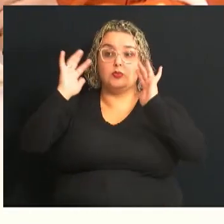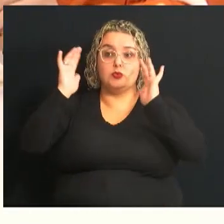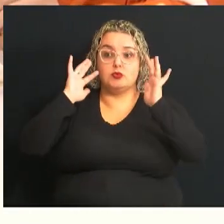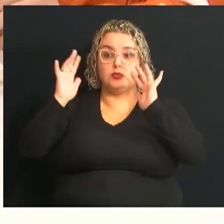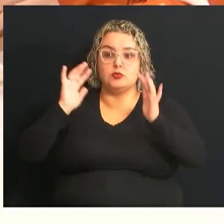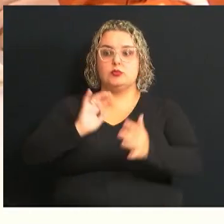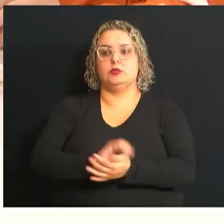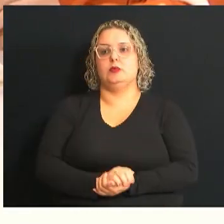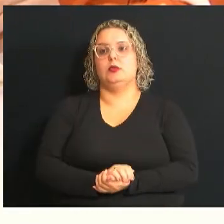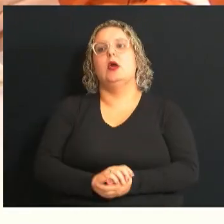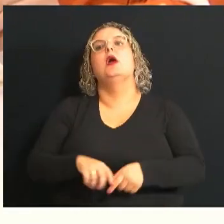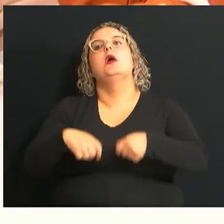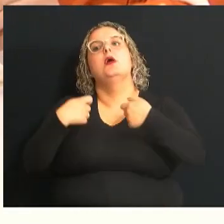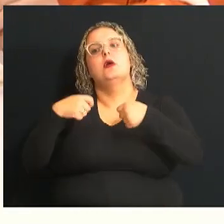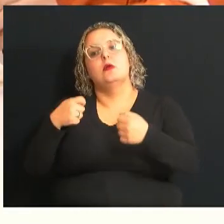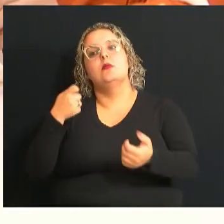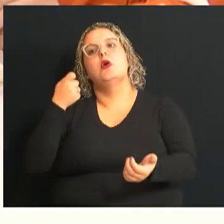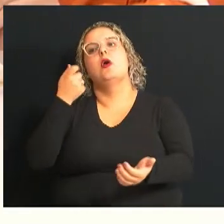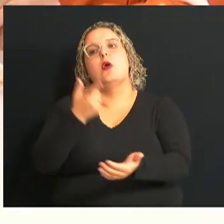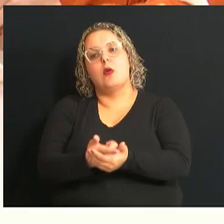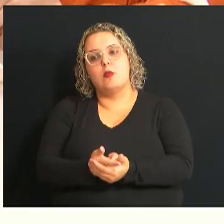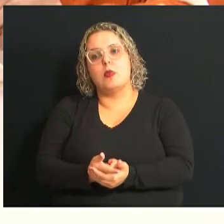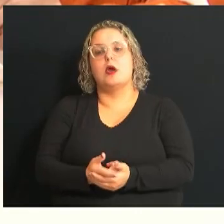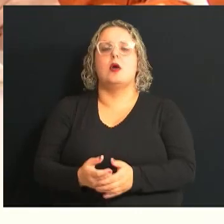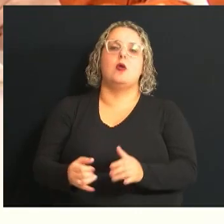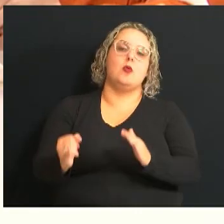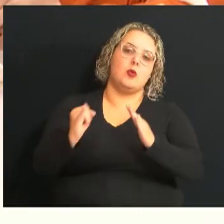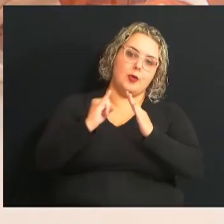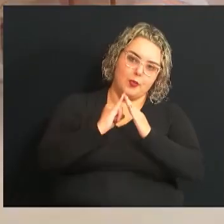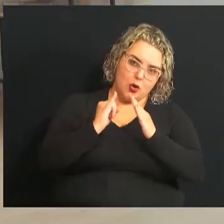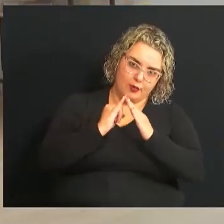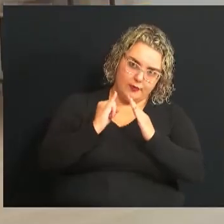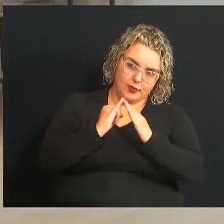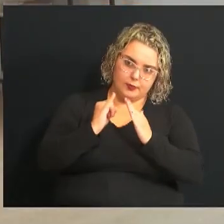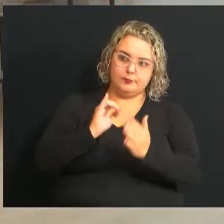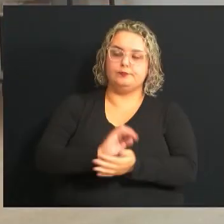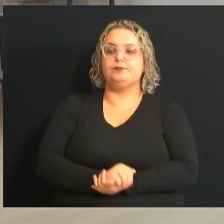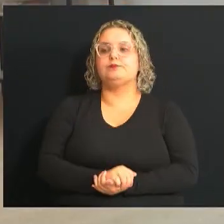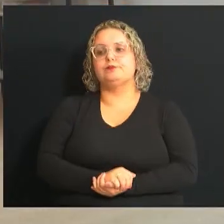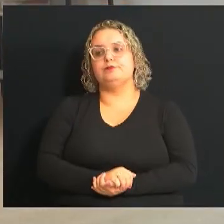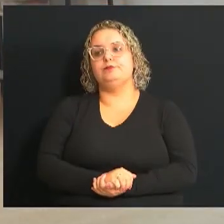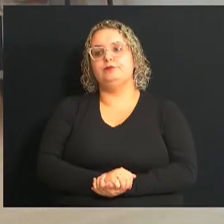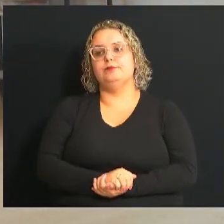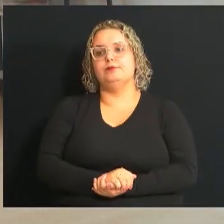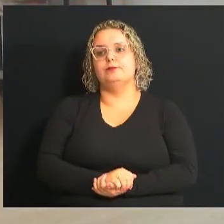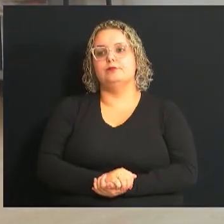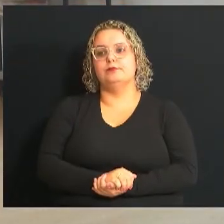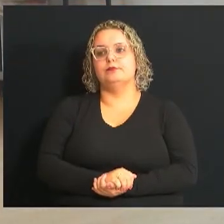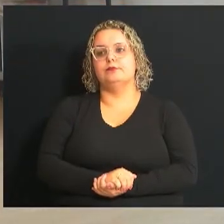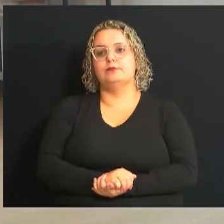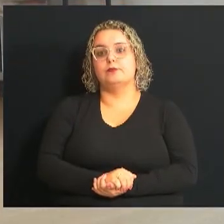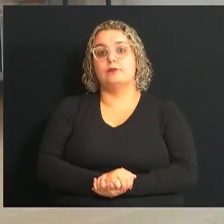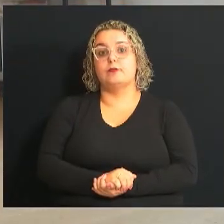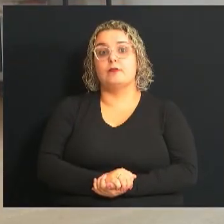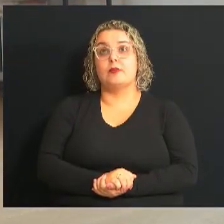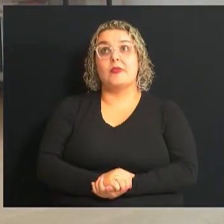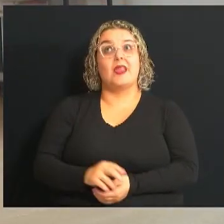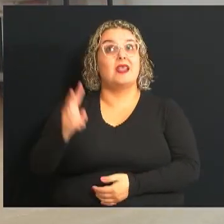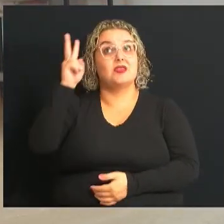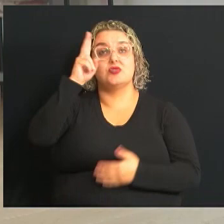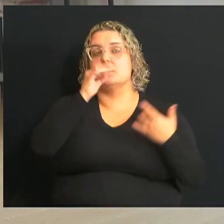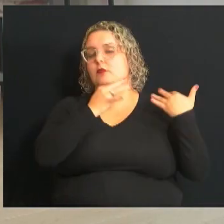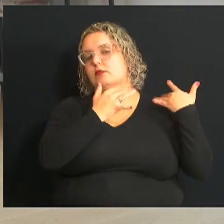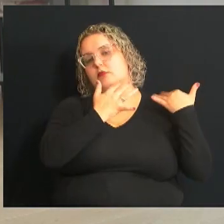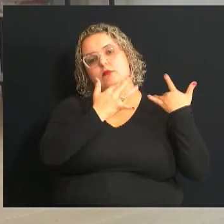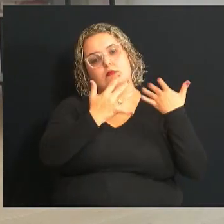é preciso comprar um imóvel, né? E isso é desenhado historicamente no